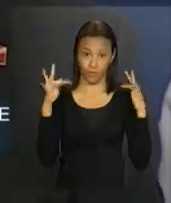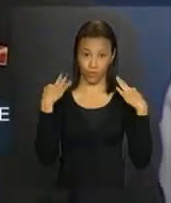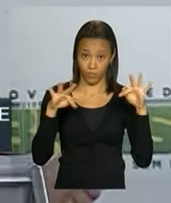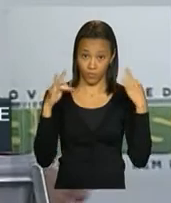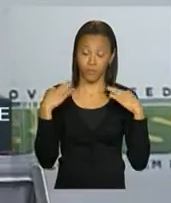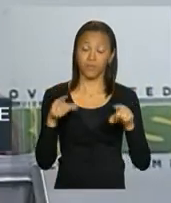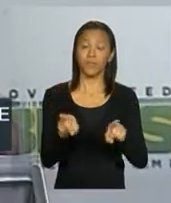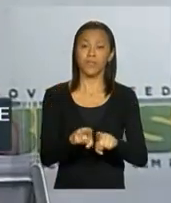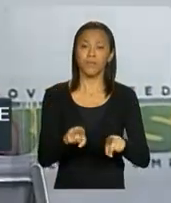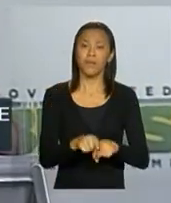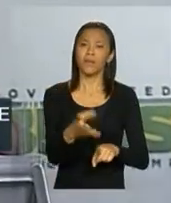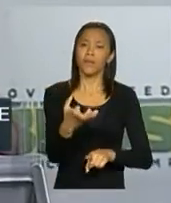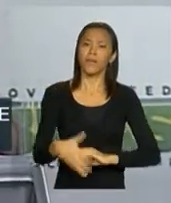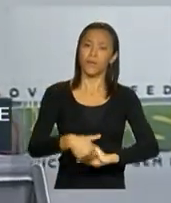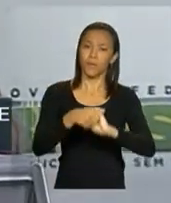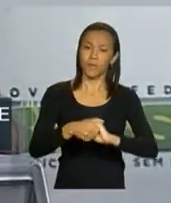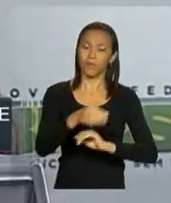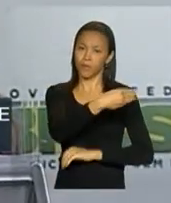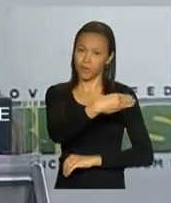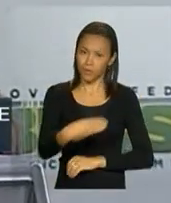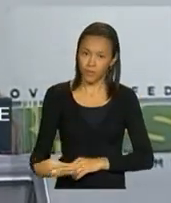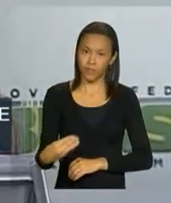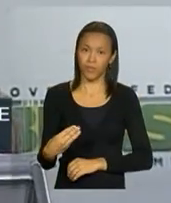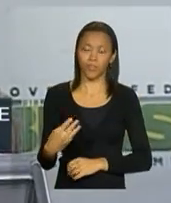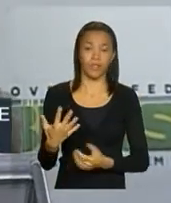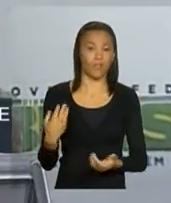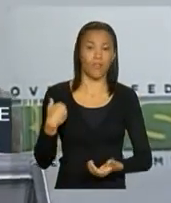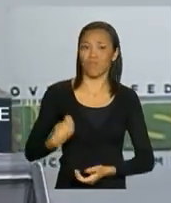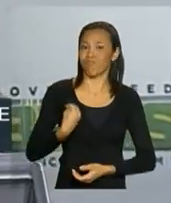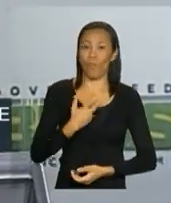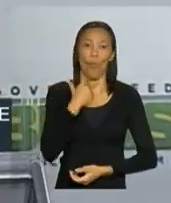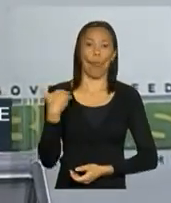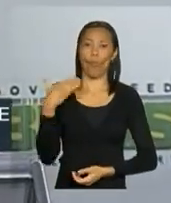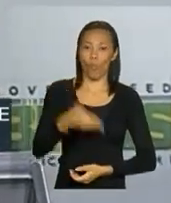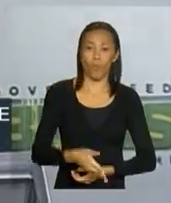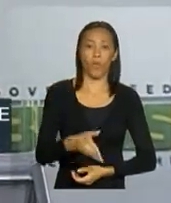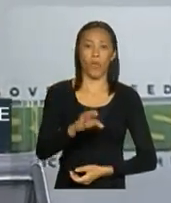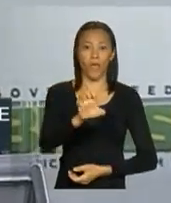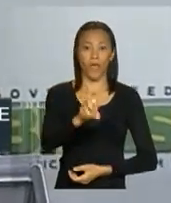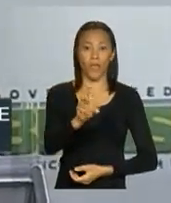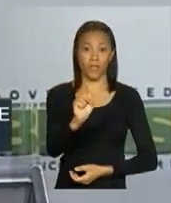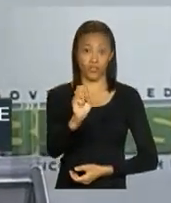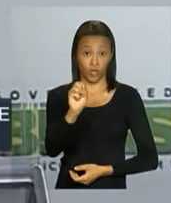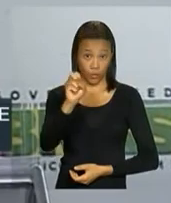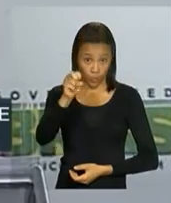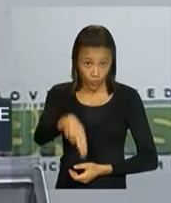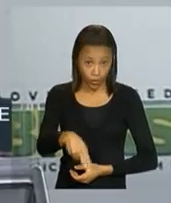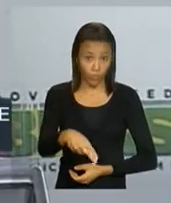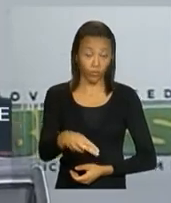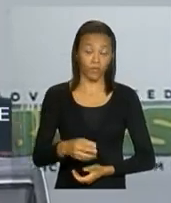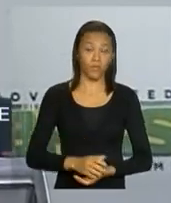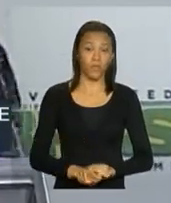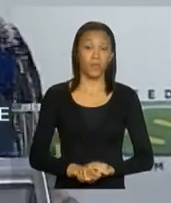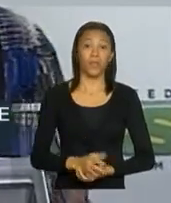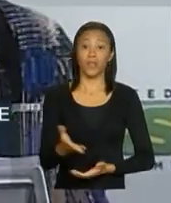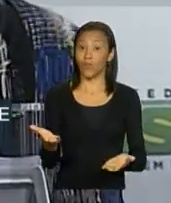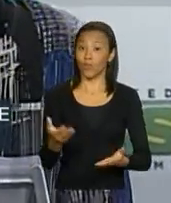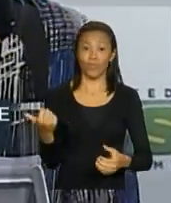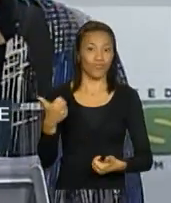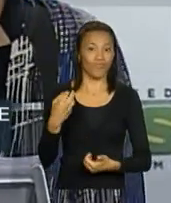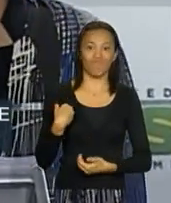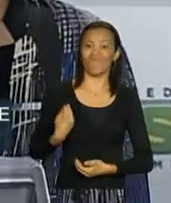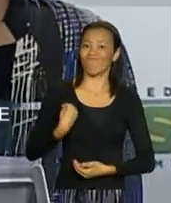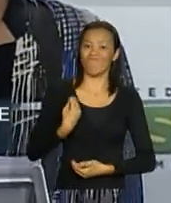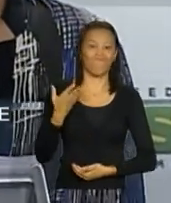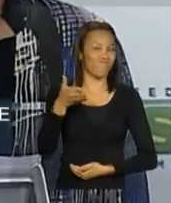queria cumprimentar o ministro ausentes que o ministro Edson Lobão Ministro de Minas e energias que não está